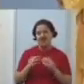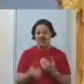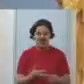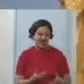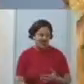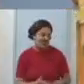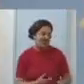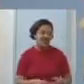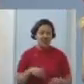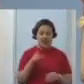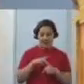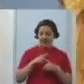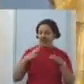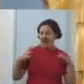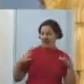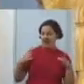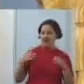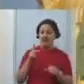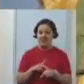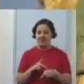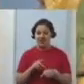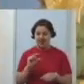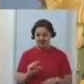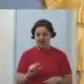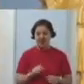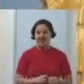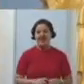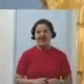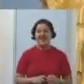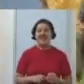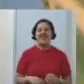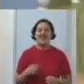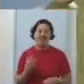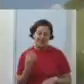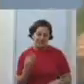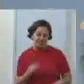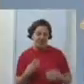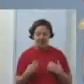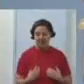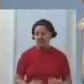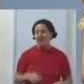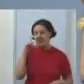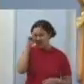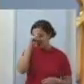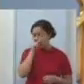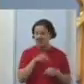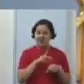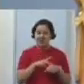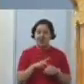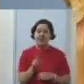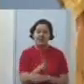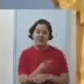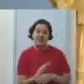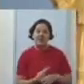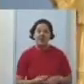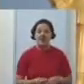maior, pedra menor. Ele machucou um monte, caiu pedra no focinho dele, caiu pedra no pé dele. Tudo